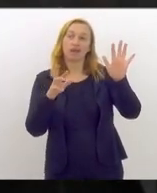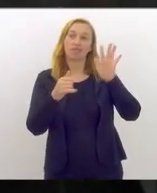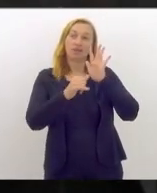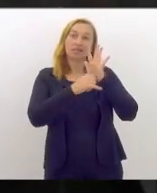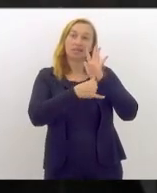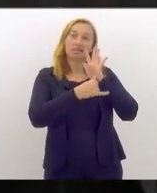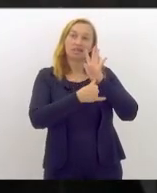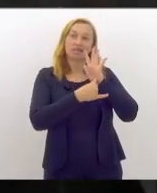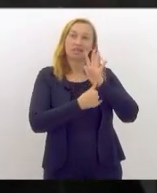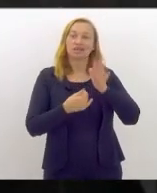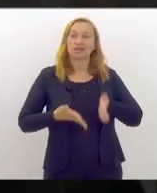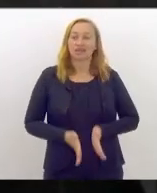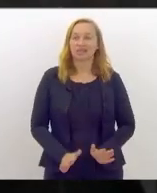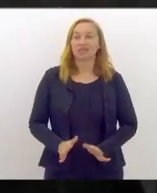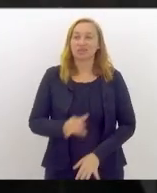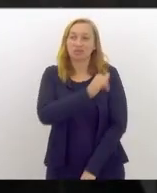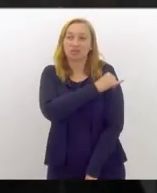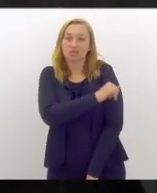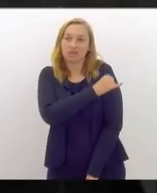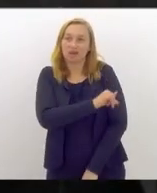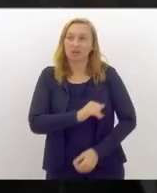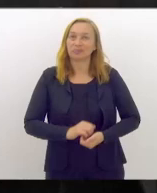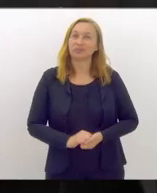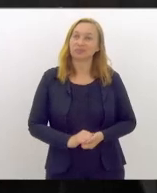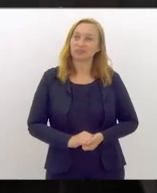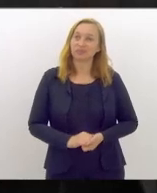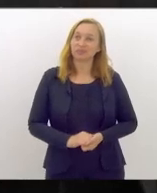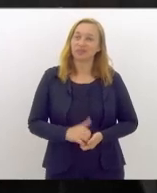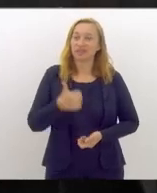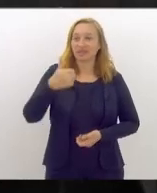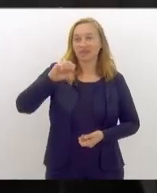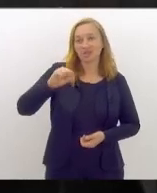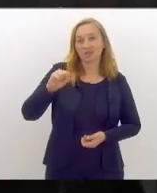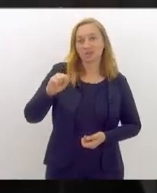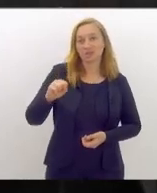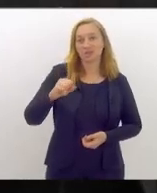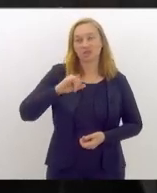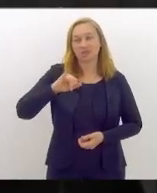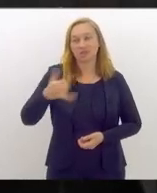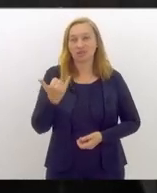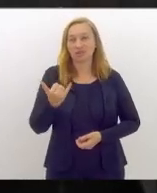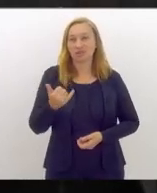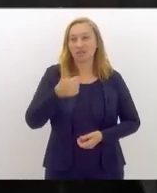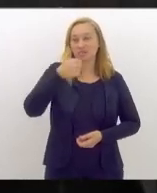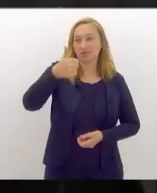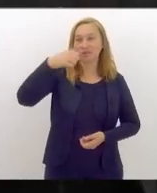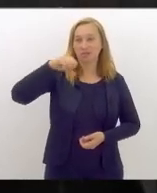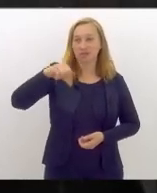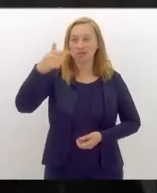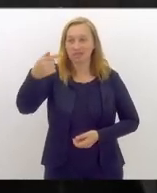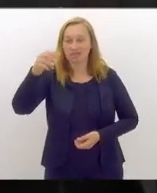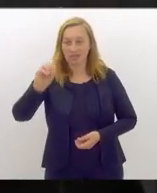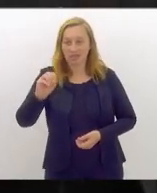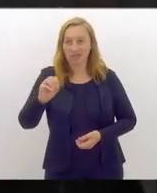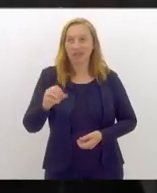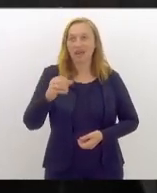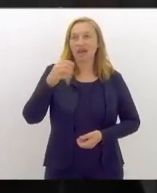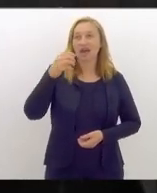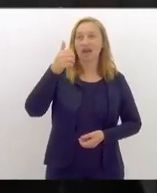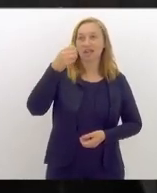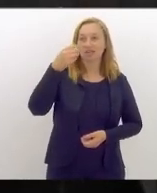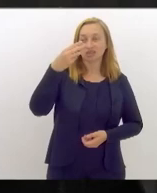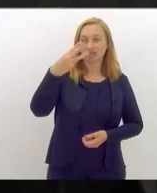nasci no Rio de Janeiro 18 de janeiro de 1970 as 3:40 da manhã